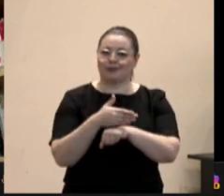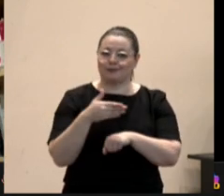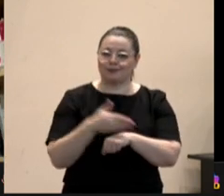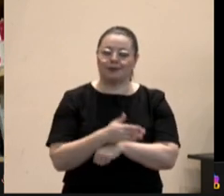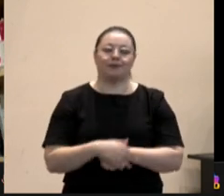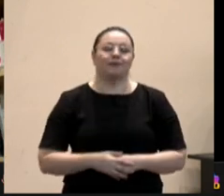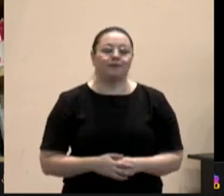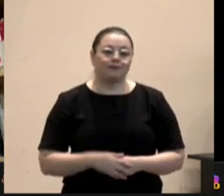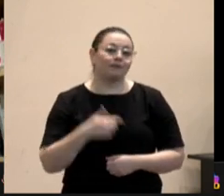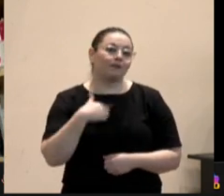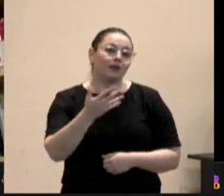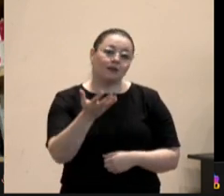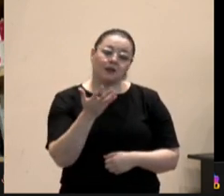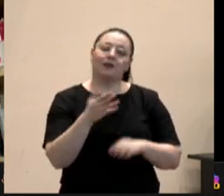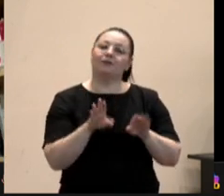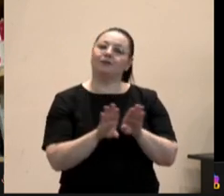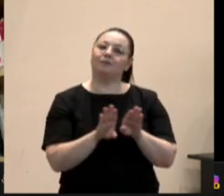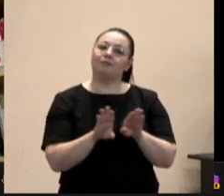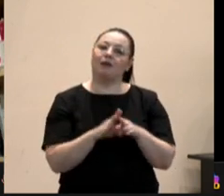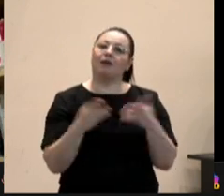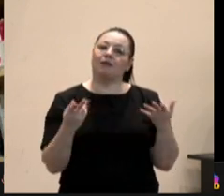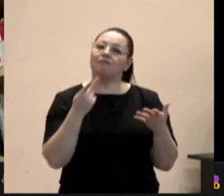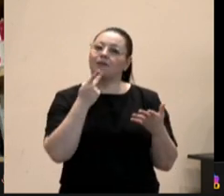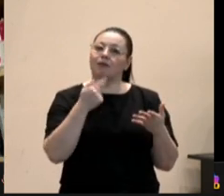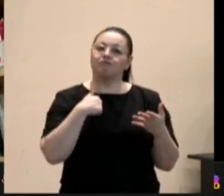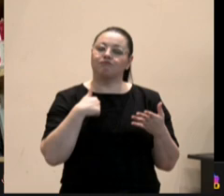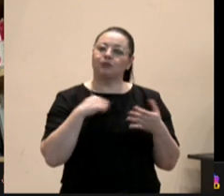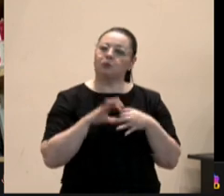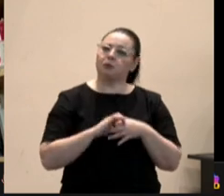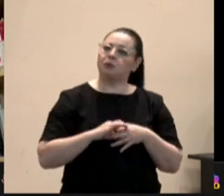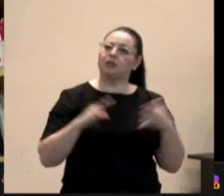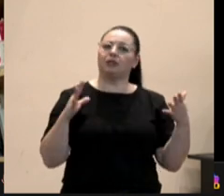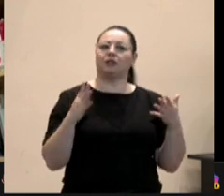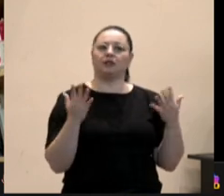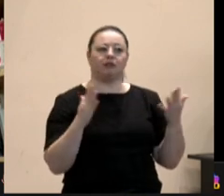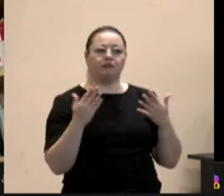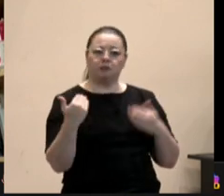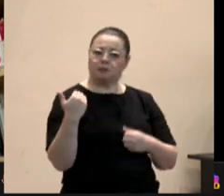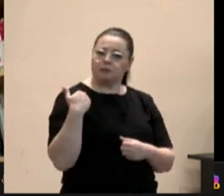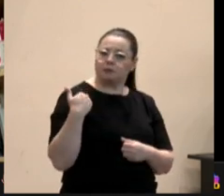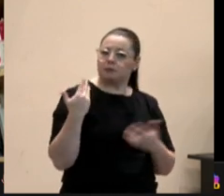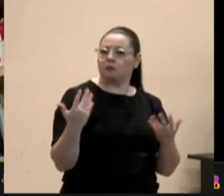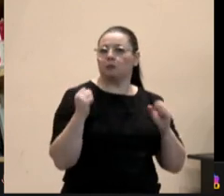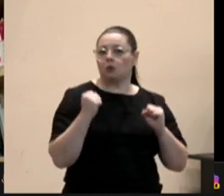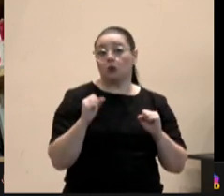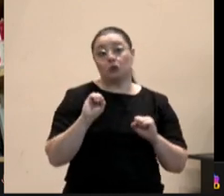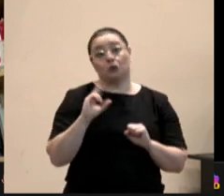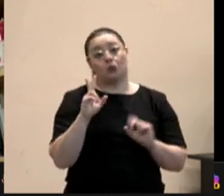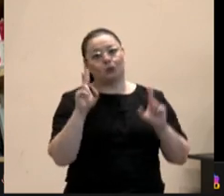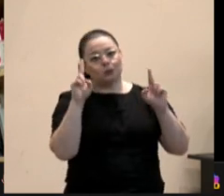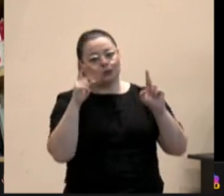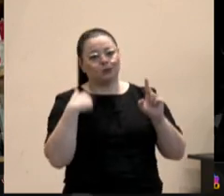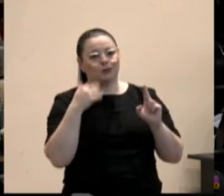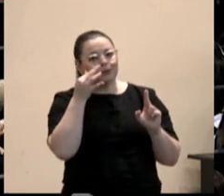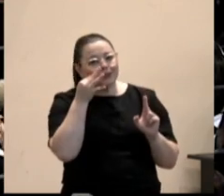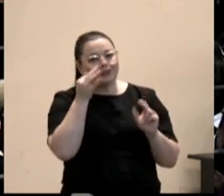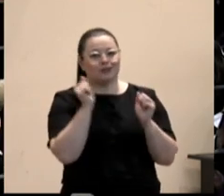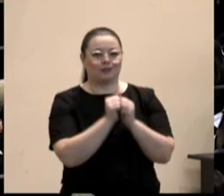também ficar, né, à disposição e que em outro momento possa estar presencialmente com vocês. Muito